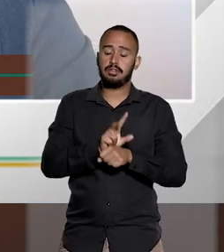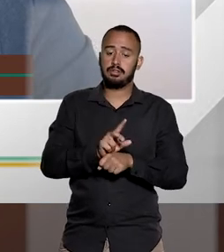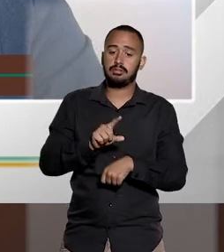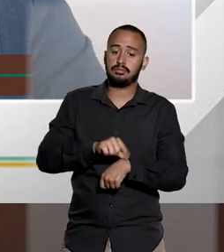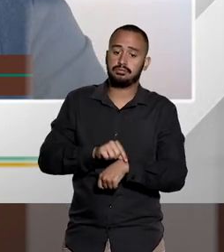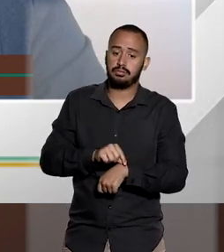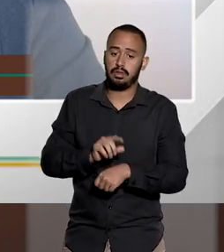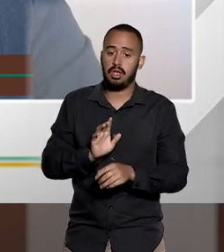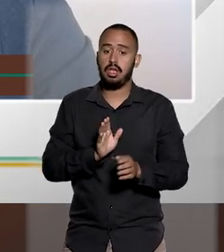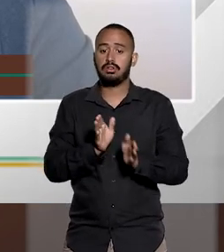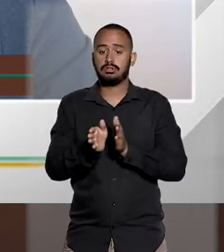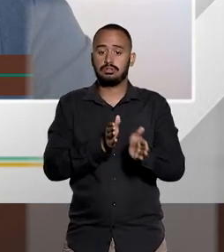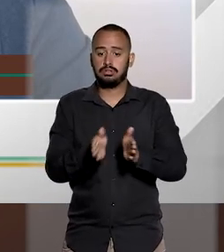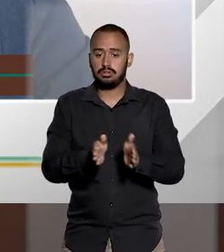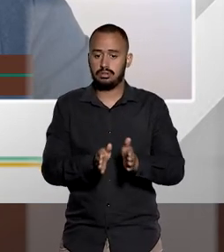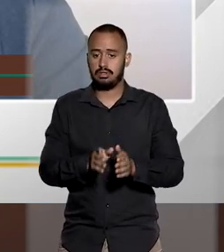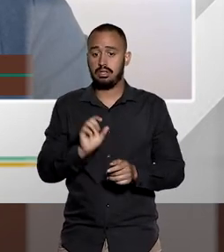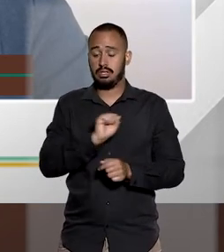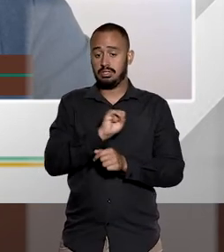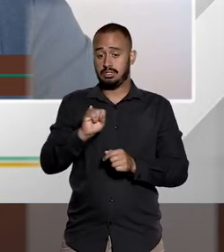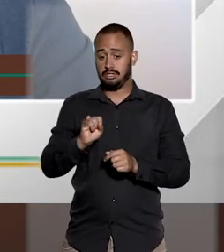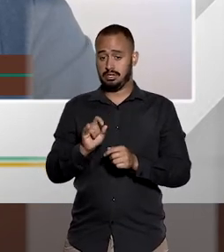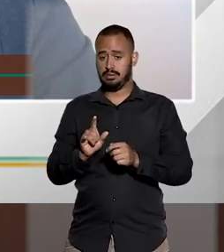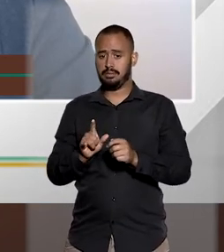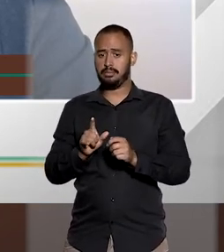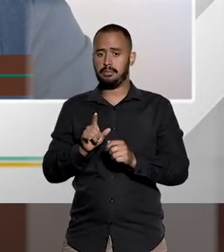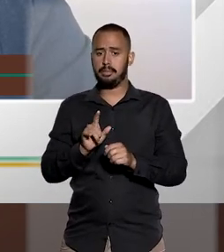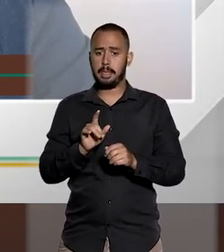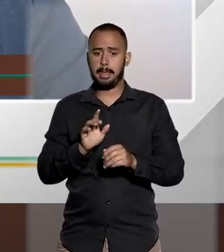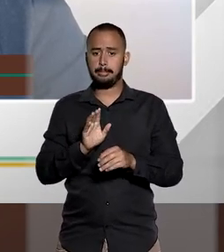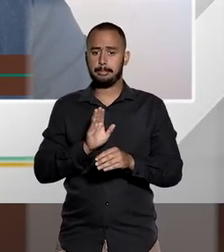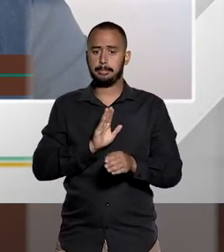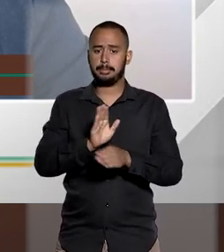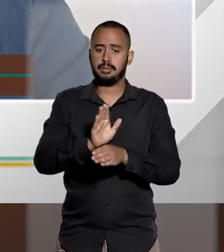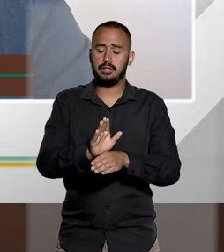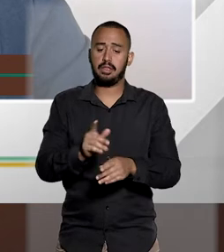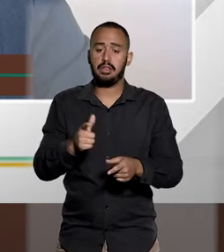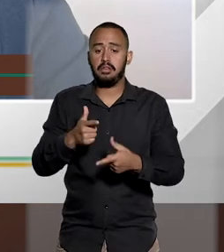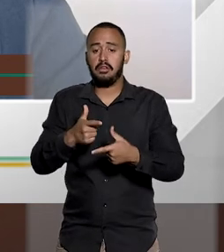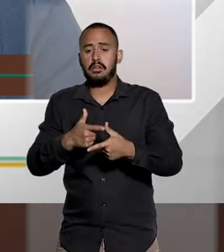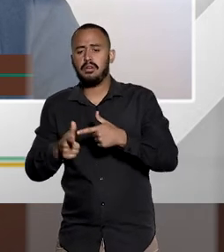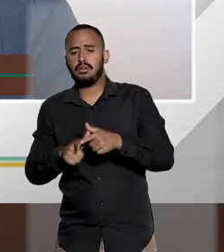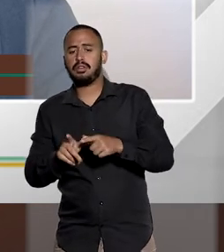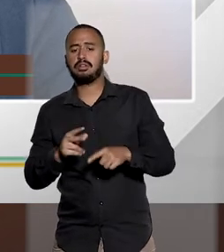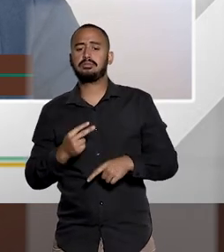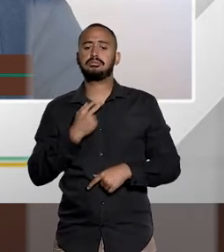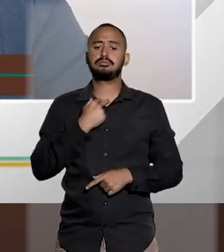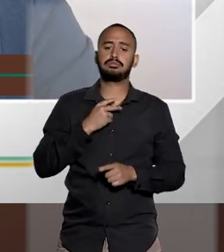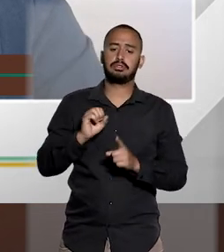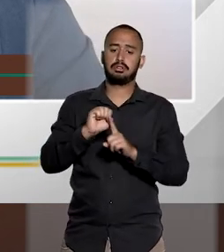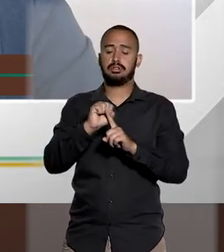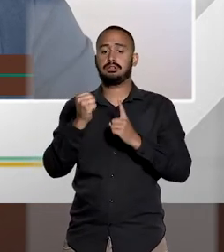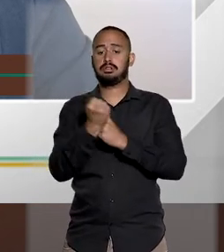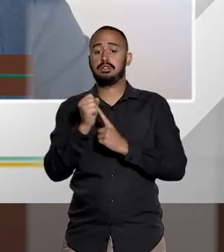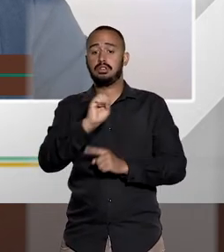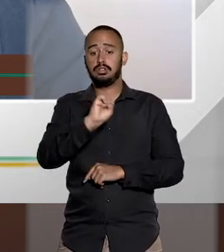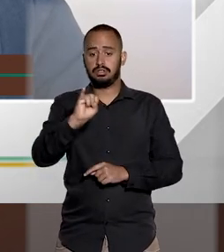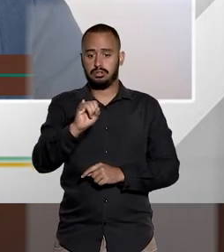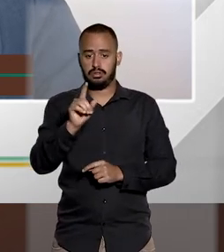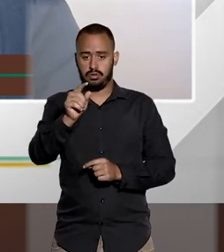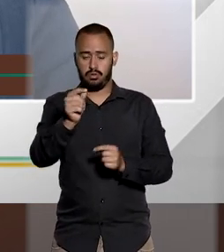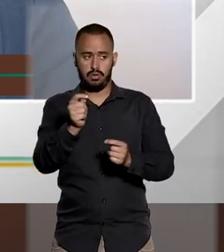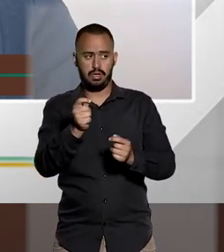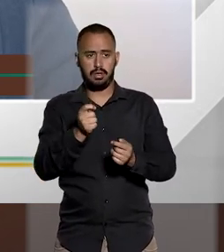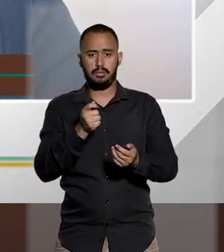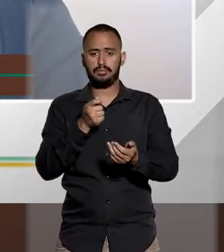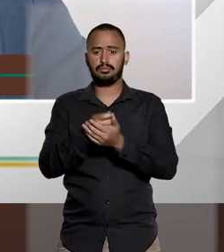a necessidades coletivas, então ele vai estar prejudicando mais a sociedade, né? Vamos supor, um fornecimento de pão para merenda escolar. Se você